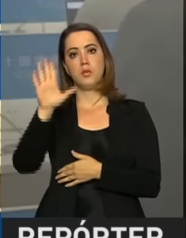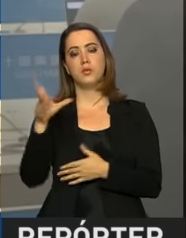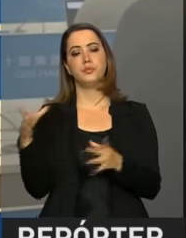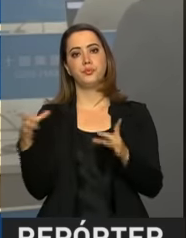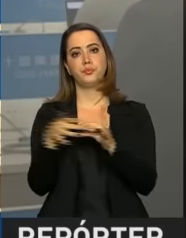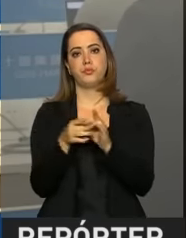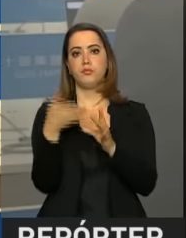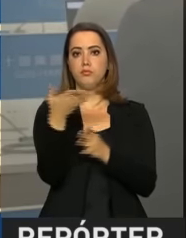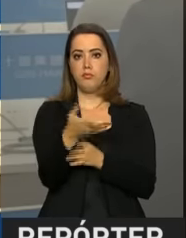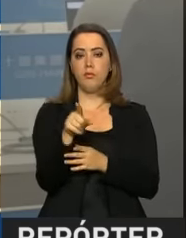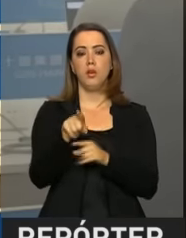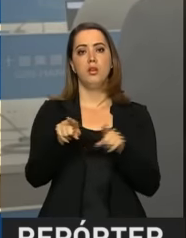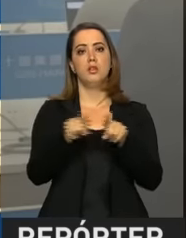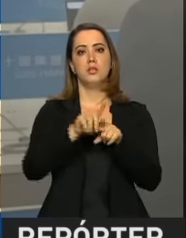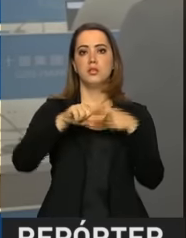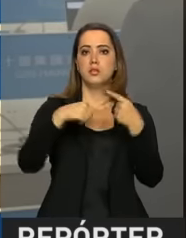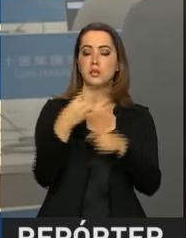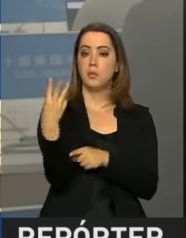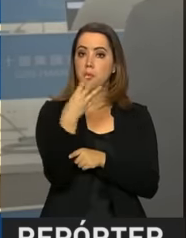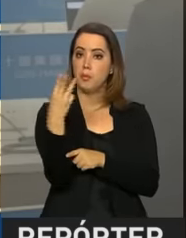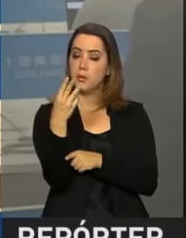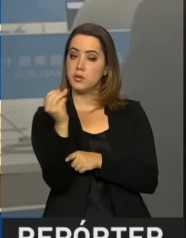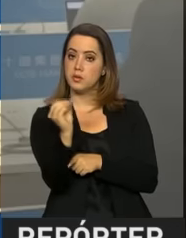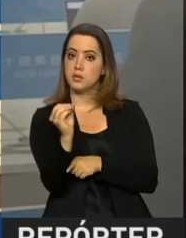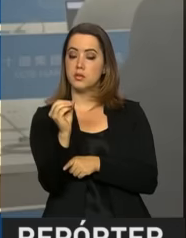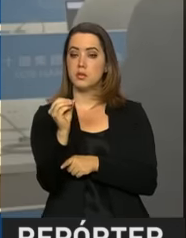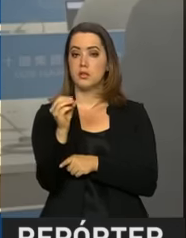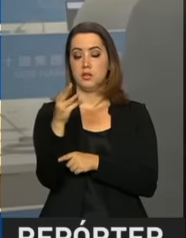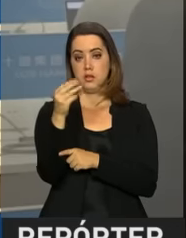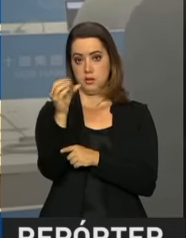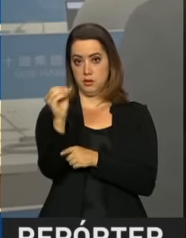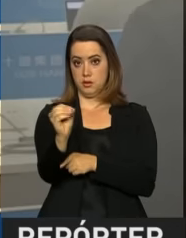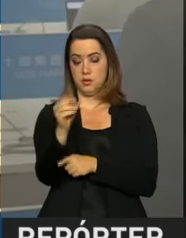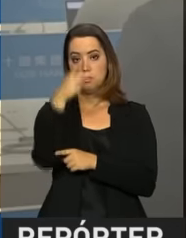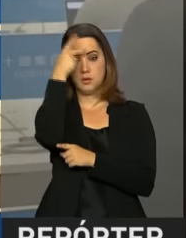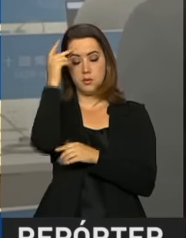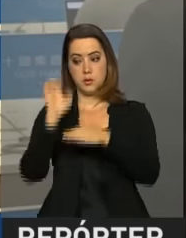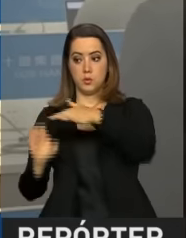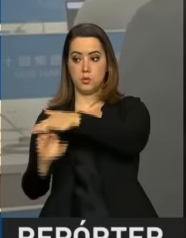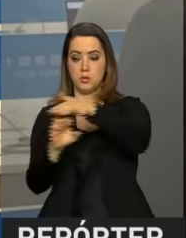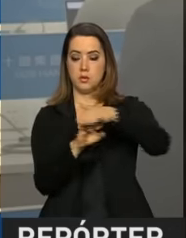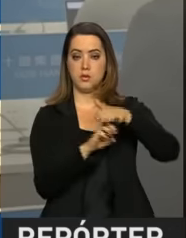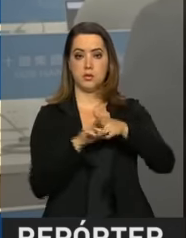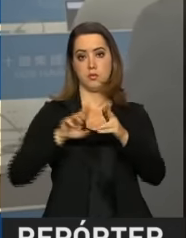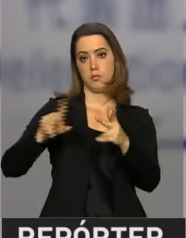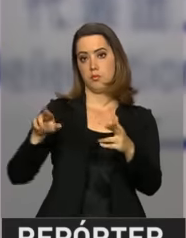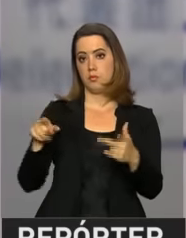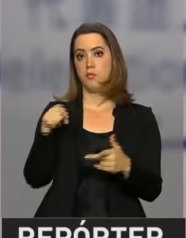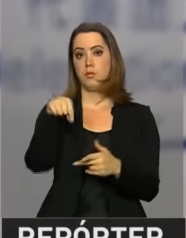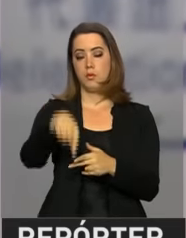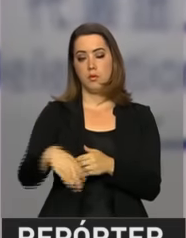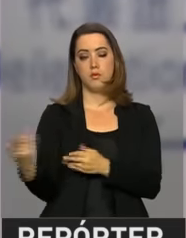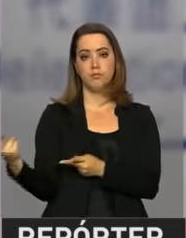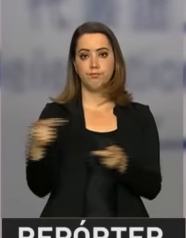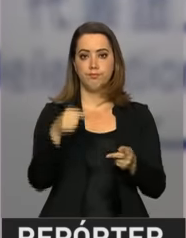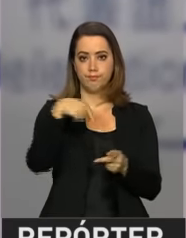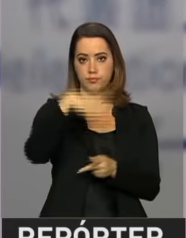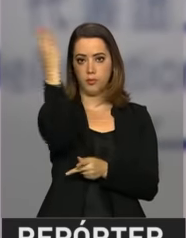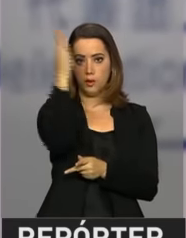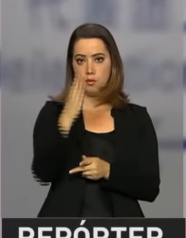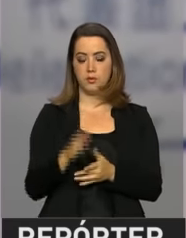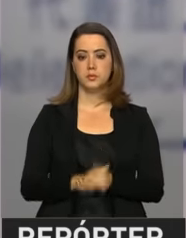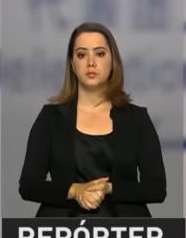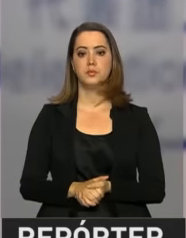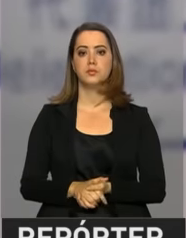a ida de uma missão de 300 empresários italianos ao Brasil, em data ainda a ser definida. Foram reuniões muito boas,